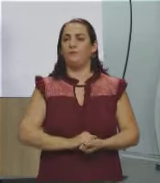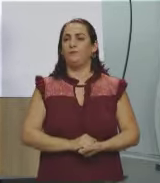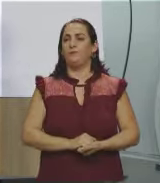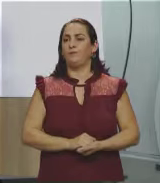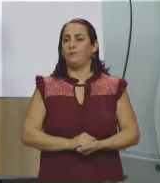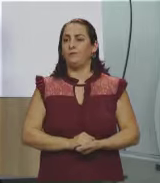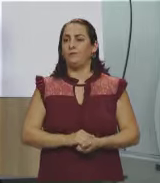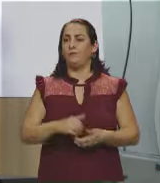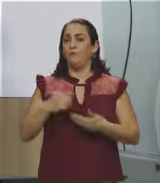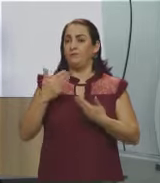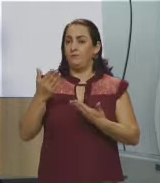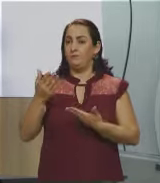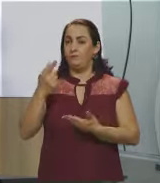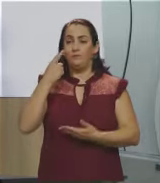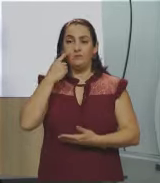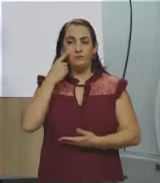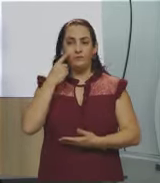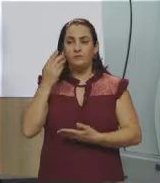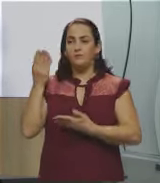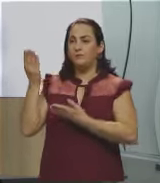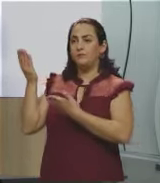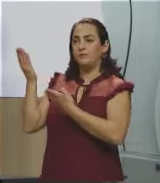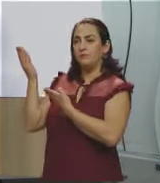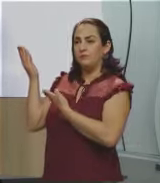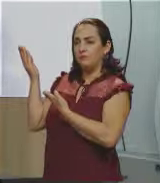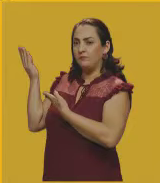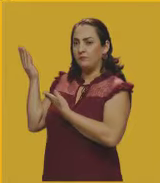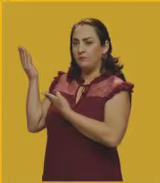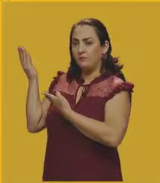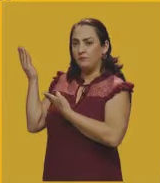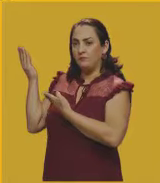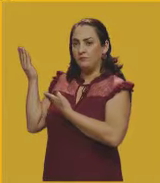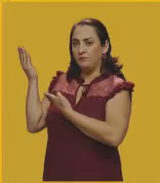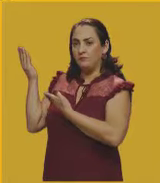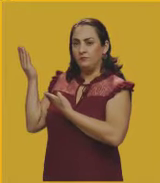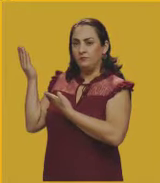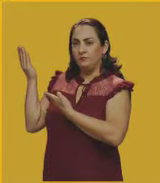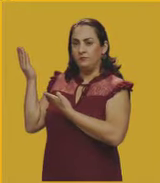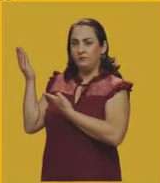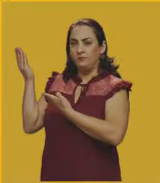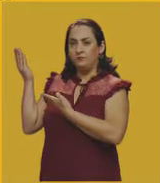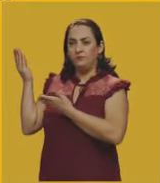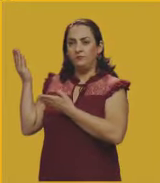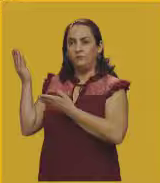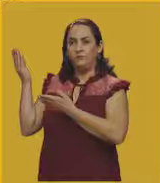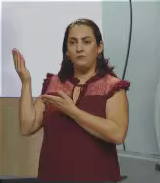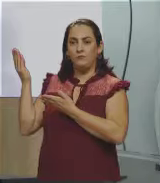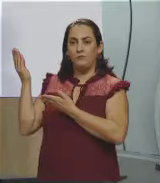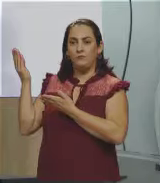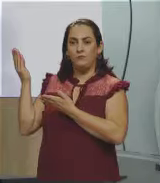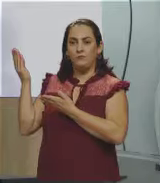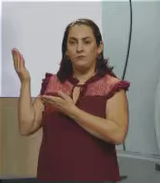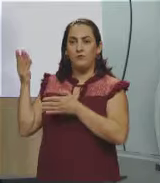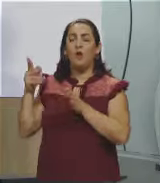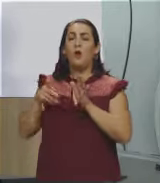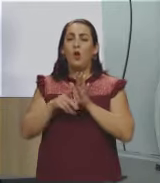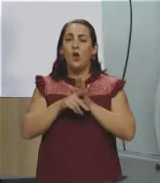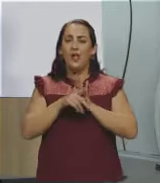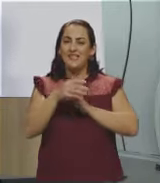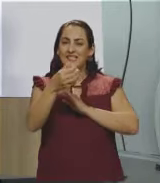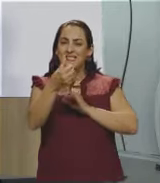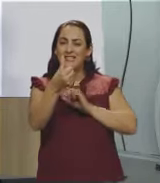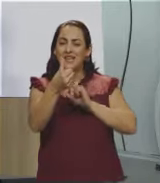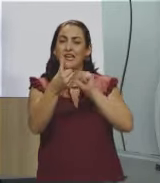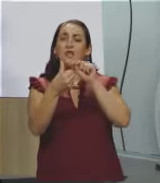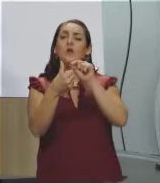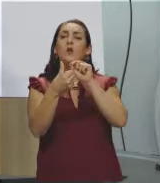a resistividade, que eu mostrei para vocês agora há pouco na tabela, o comprimento do fio está aqui, ó, 6 metros, e